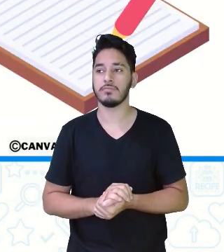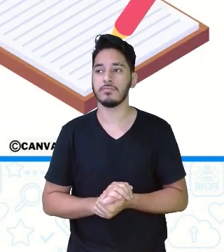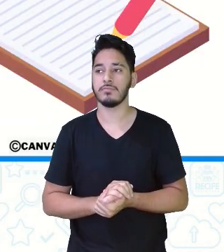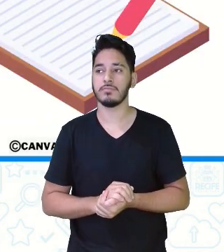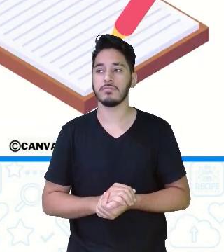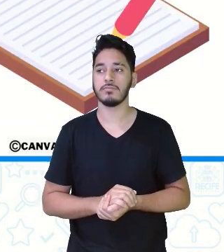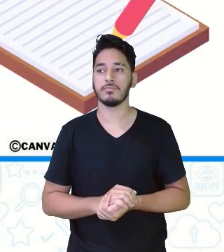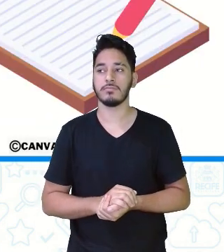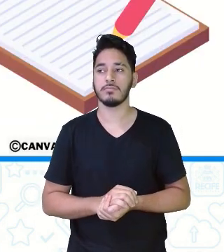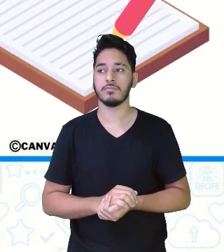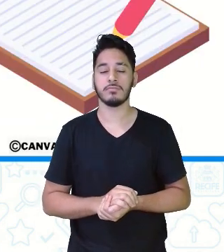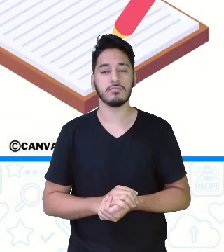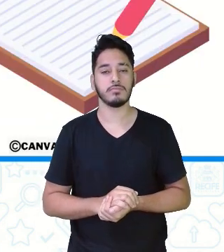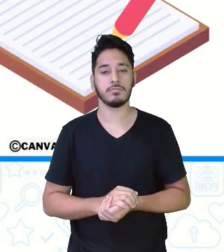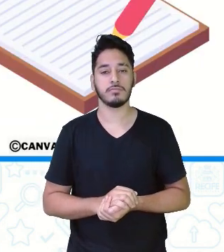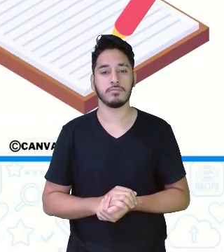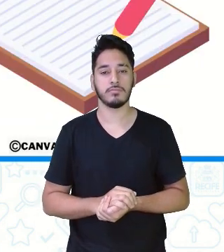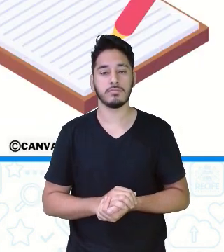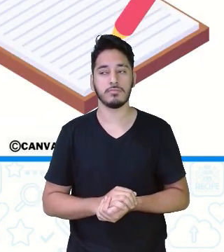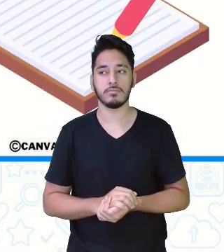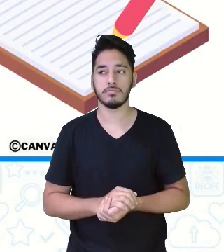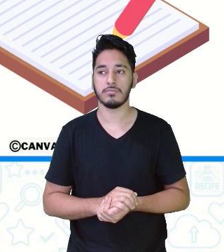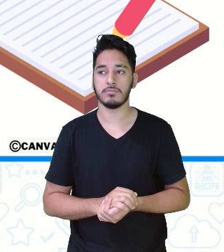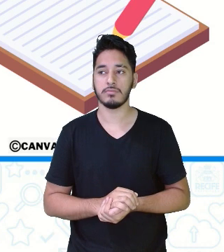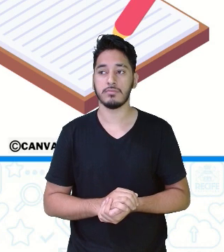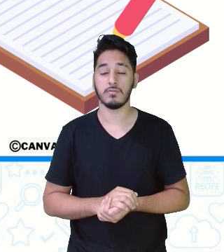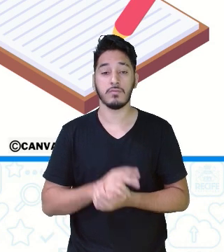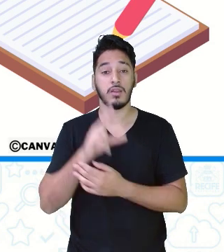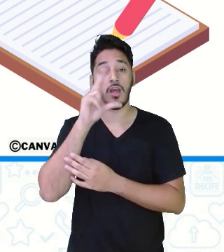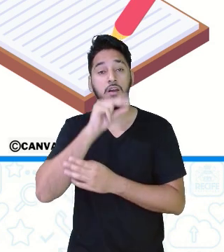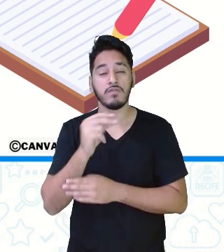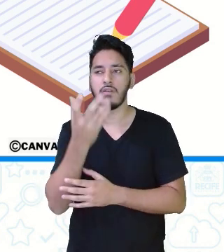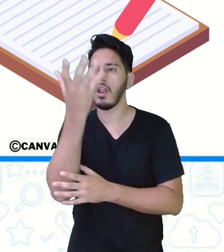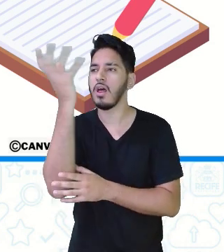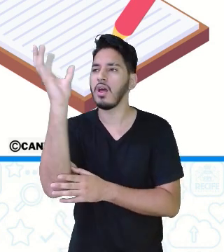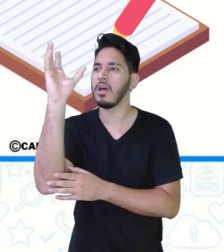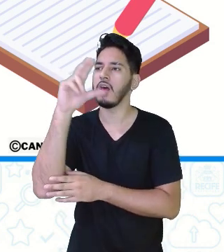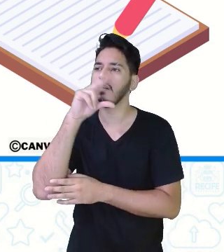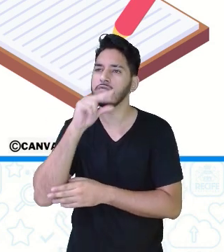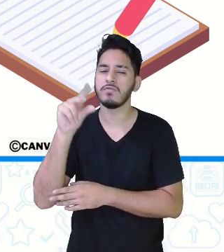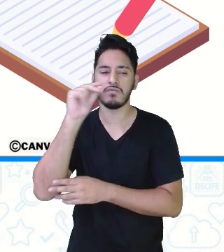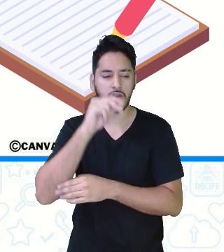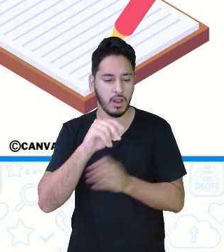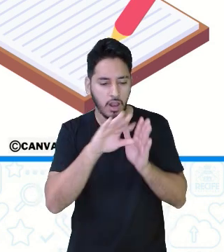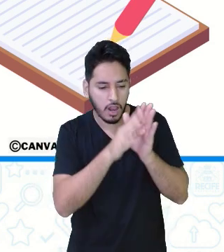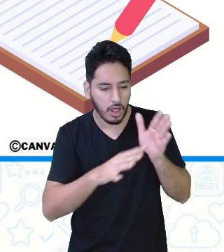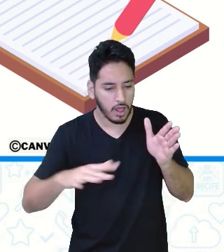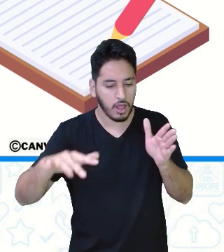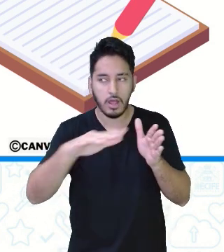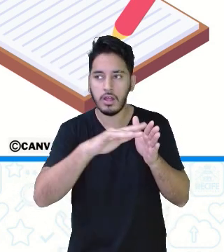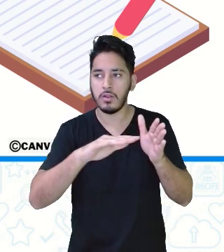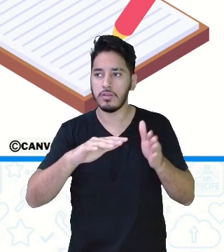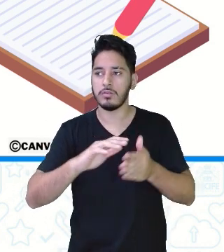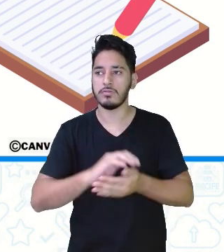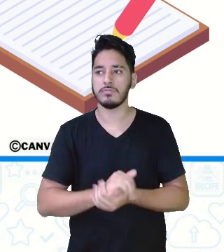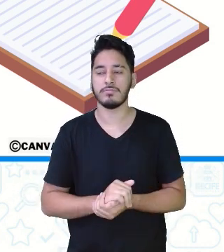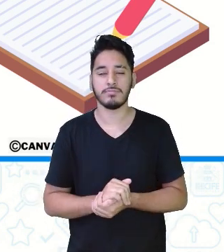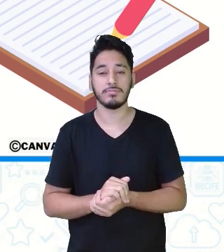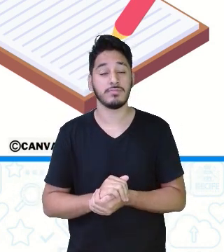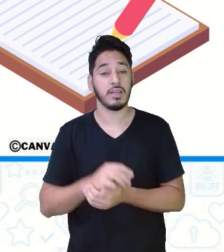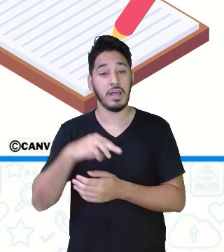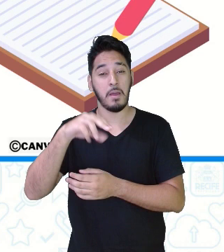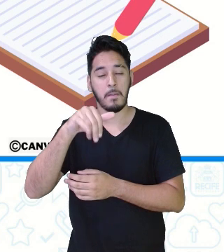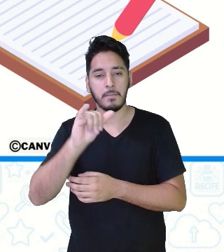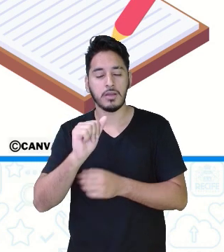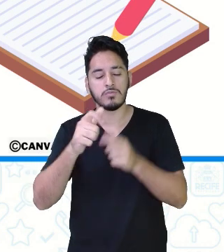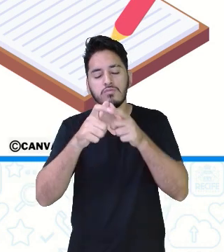Comissa iuria, comissa e passou. Fala mata, fala lago. Maitini, na sua grandeza,